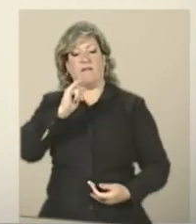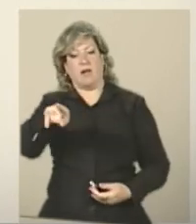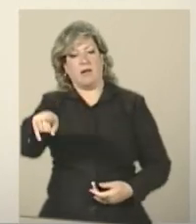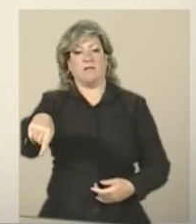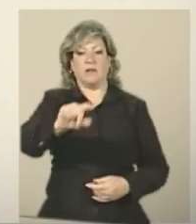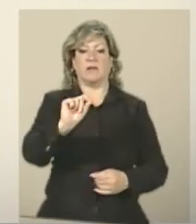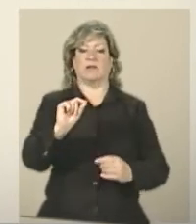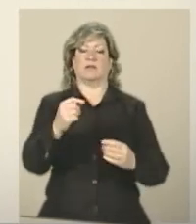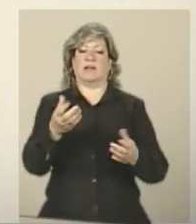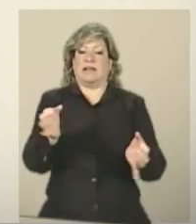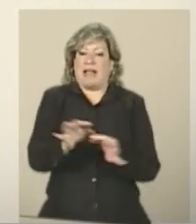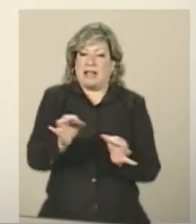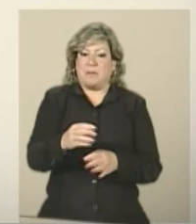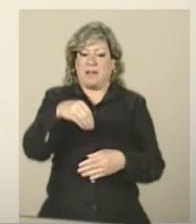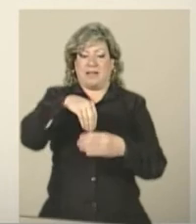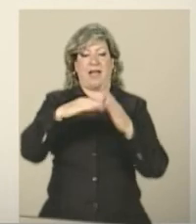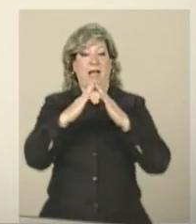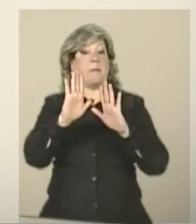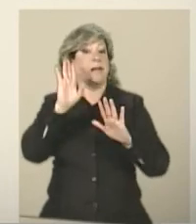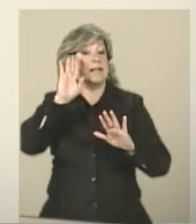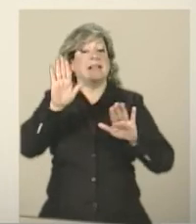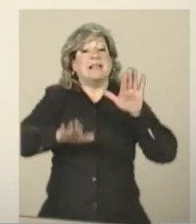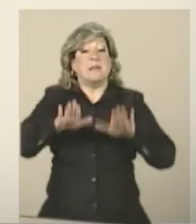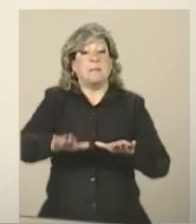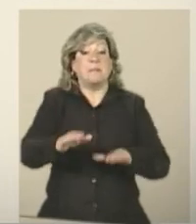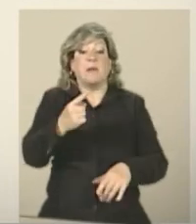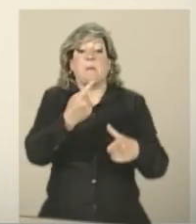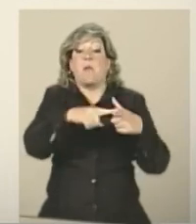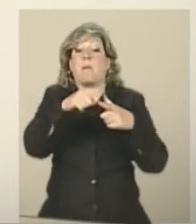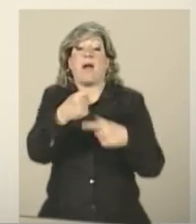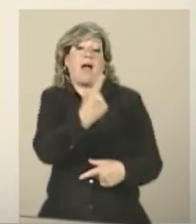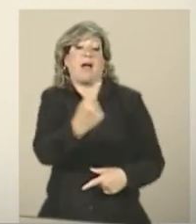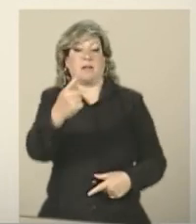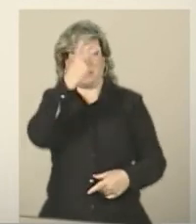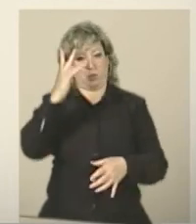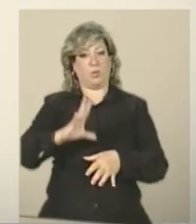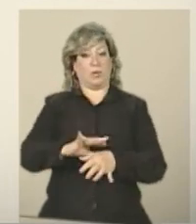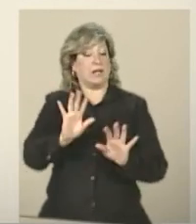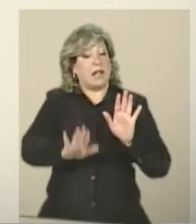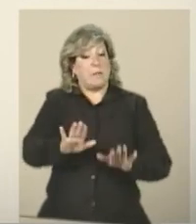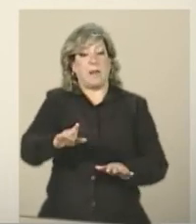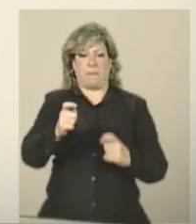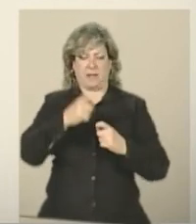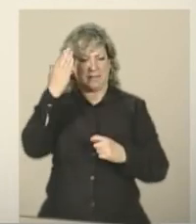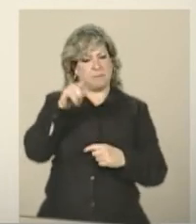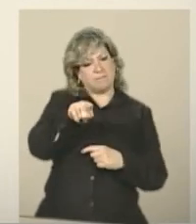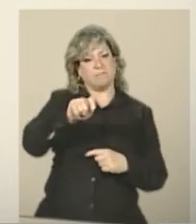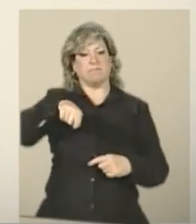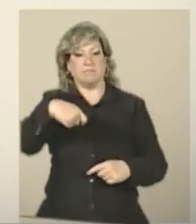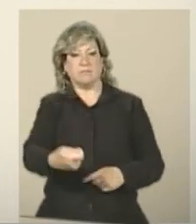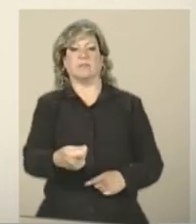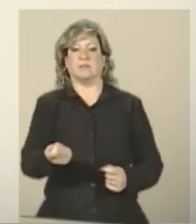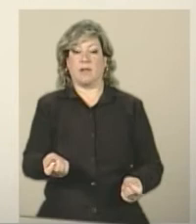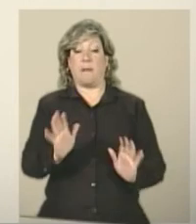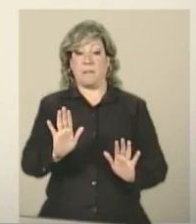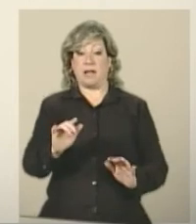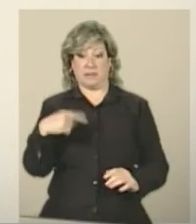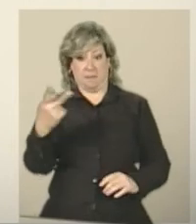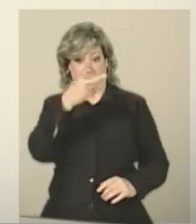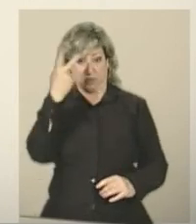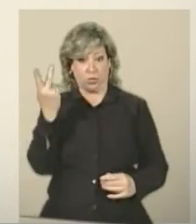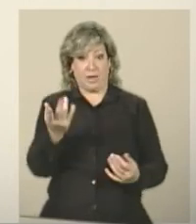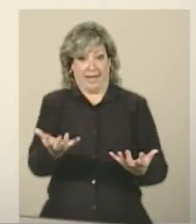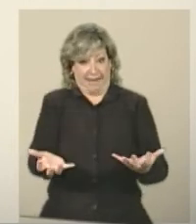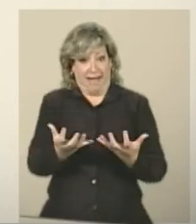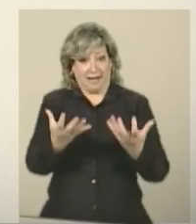tratamento domiciliar dependendo do caso de cada paciente mas opção de aderir ao programa será sempre